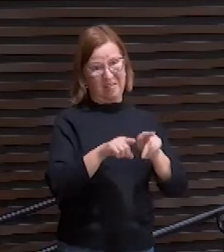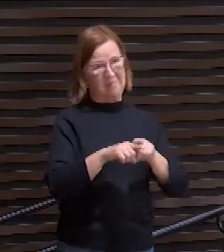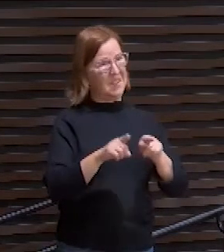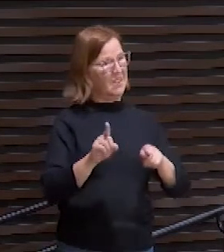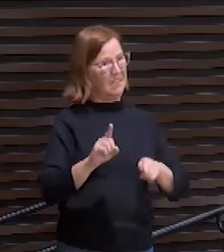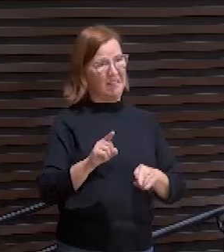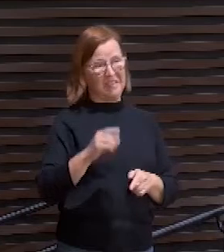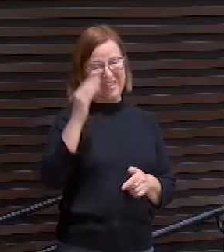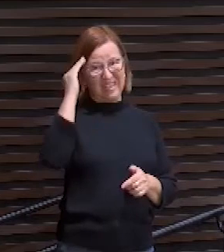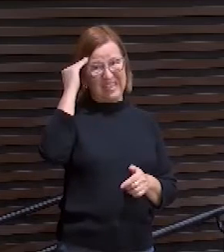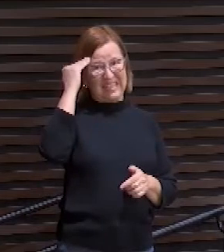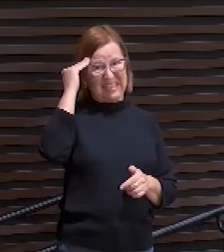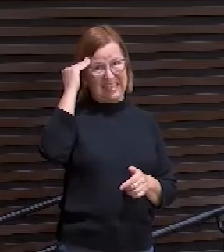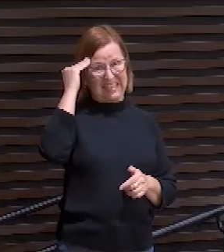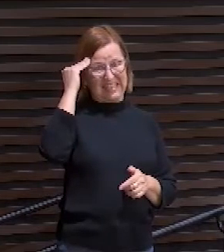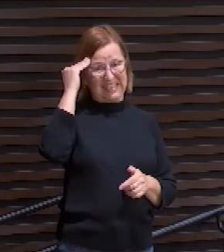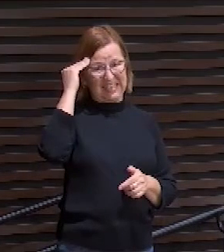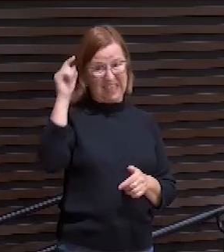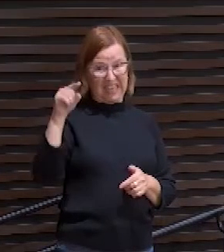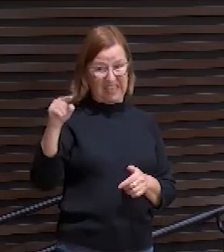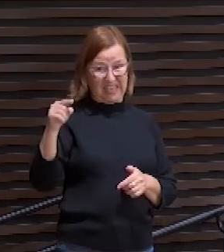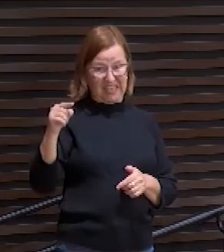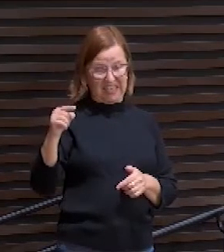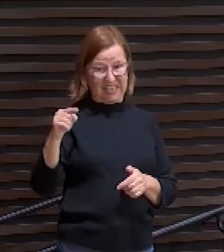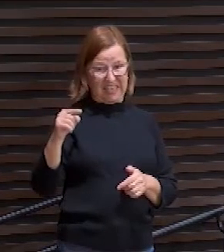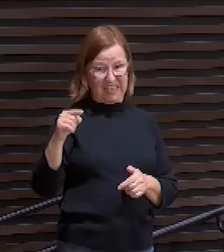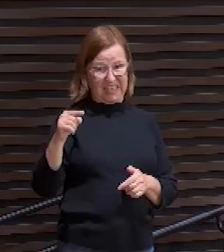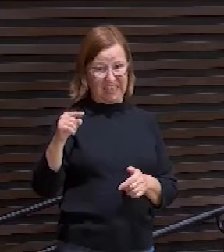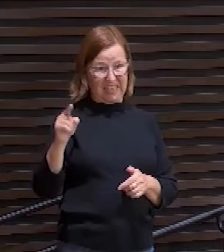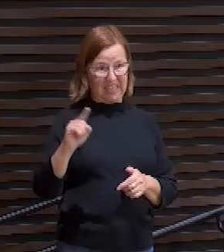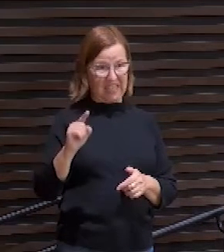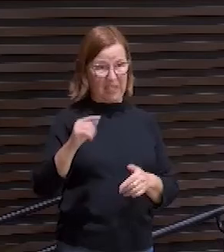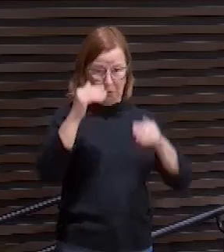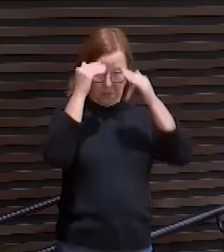entendia que ele era um infrator da lei.